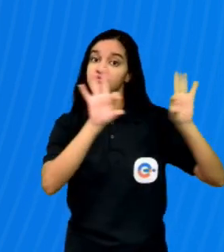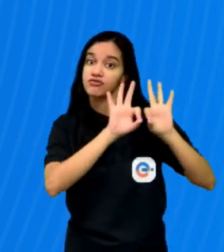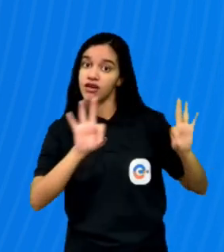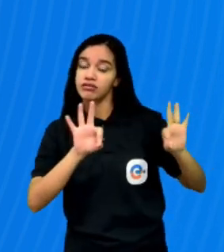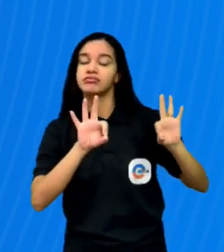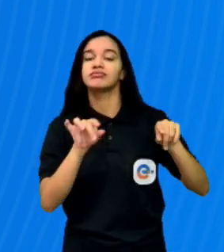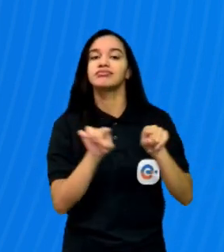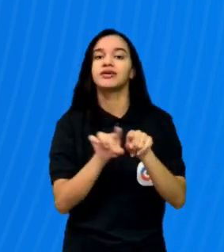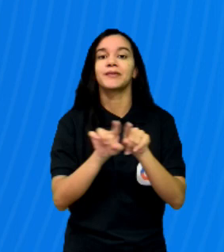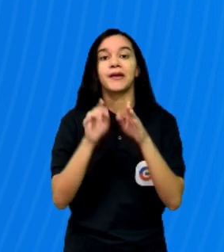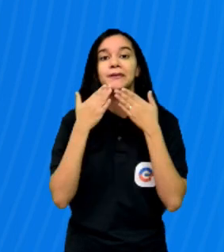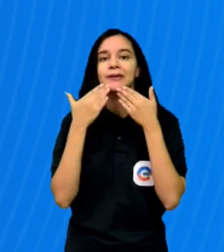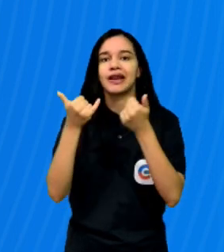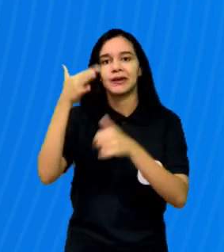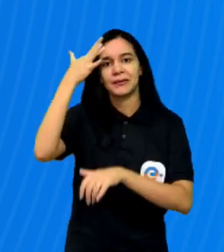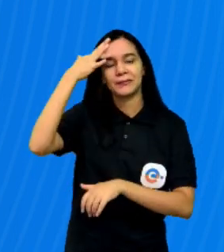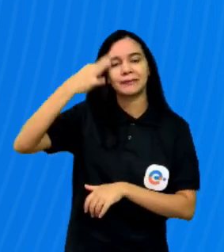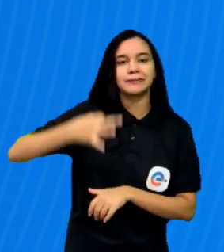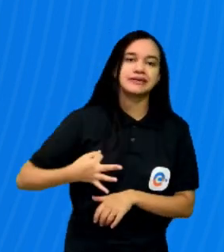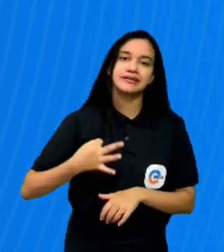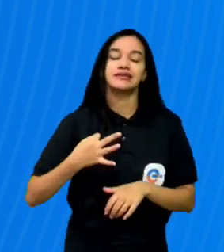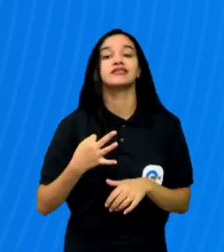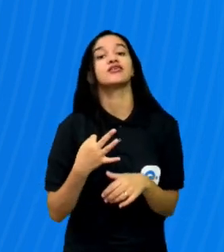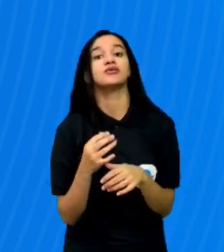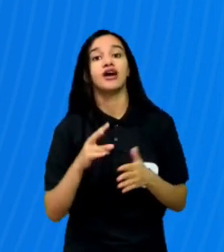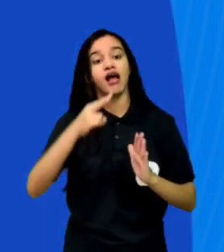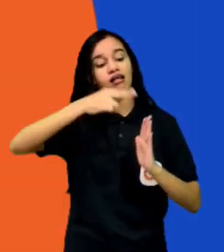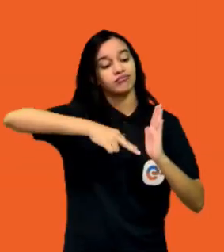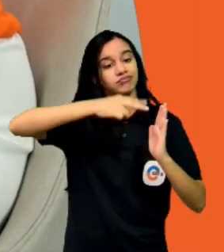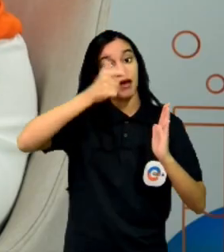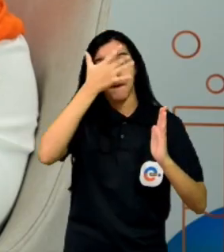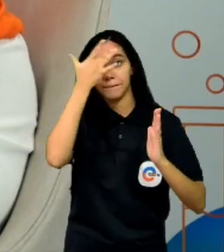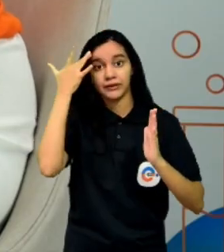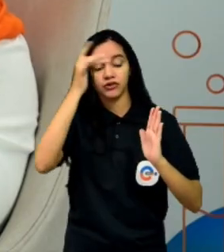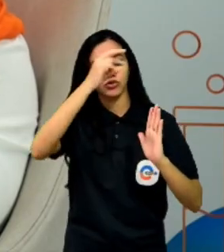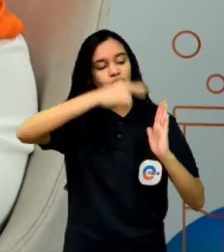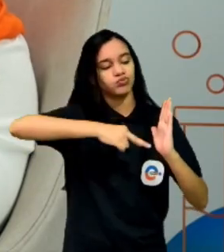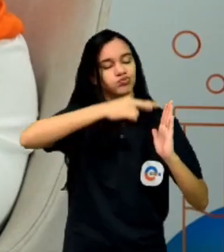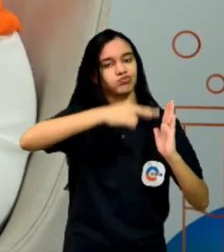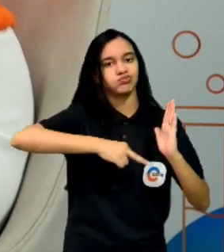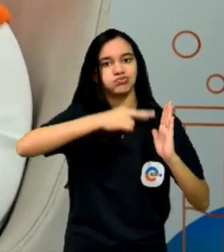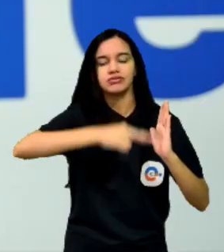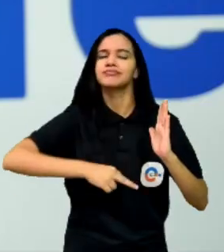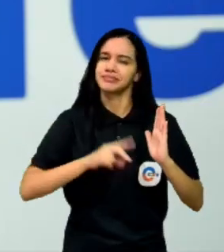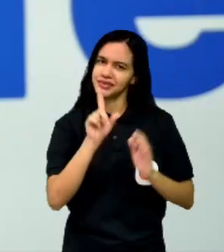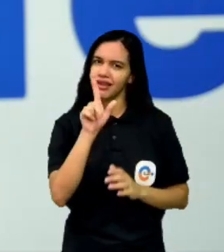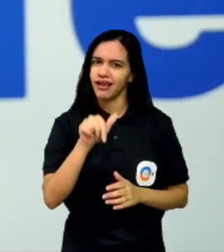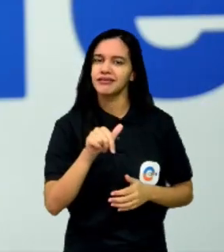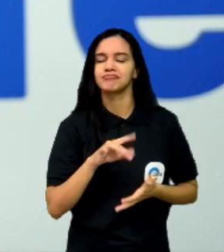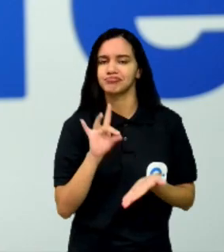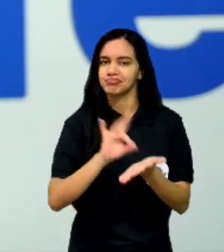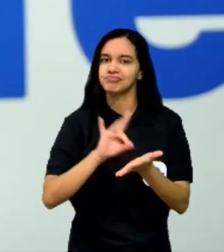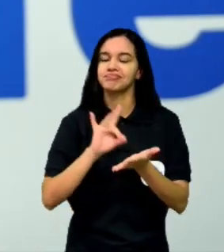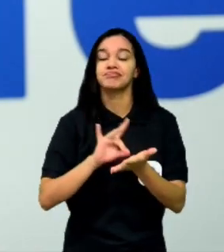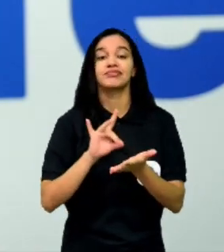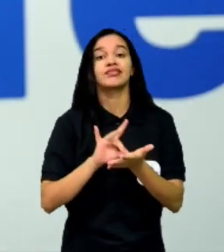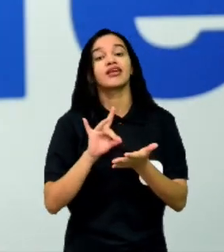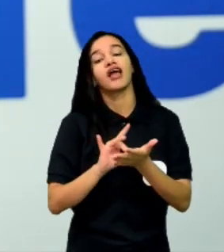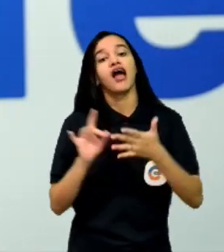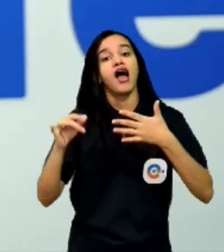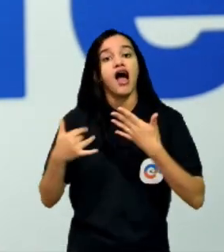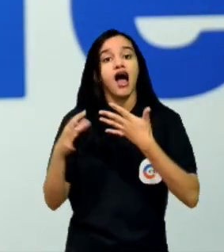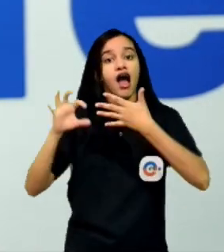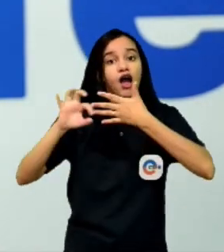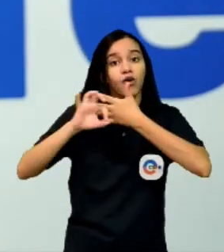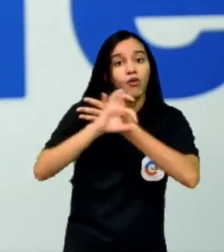uma melhor compreensão por parte do leitor. Isso mesmo, Mauricéia. A coesão é formada